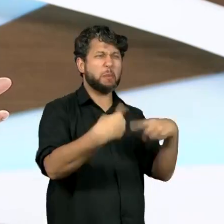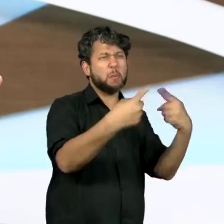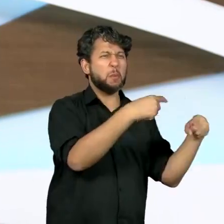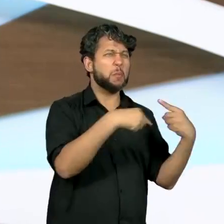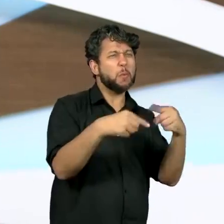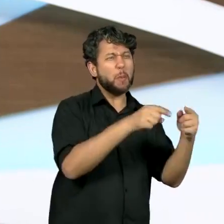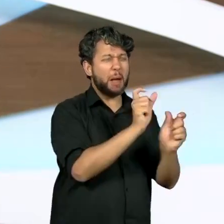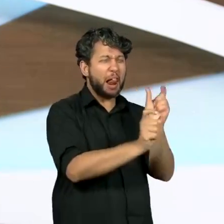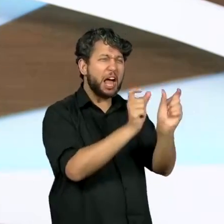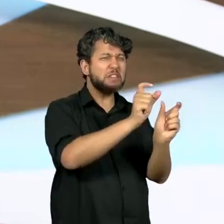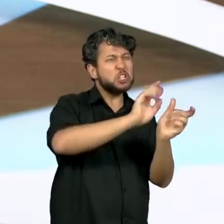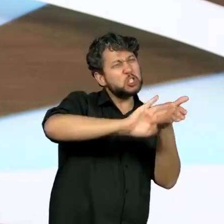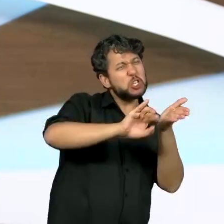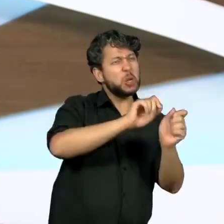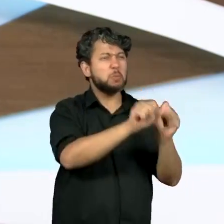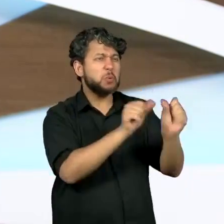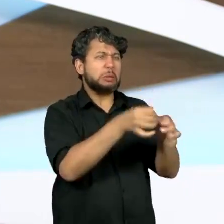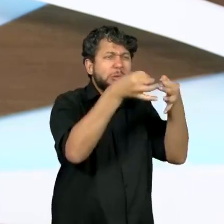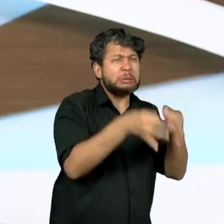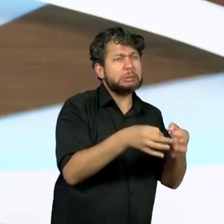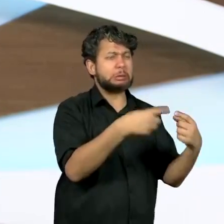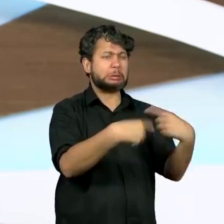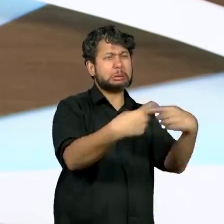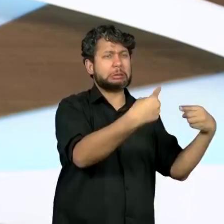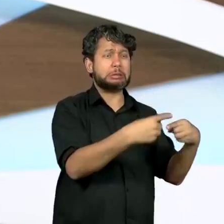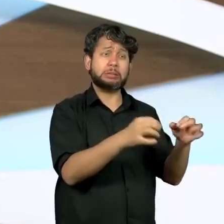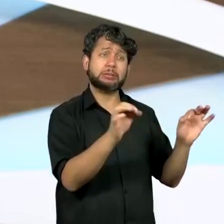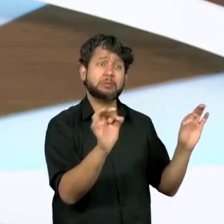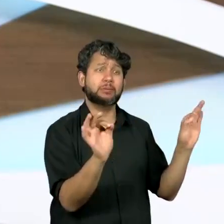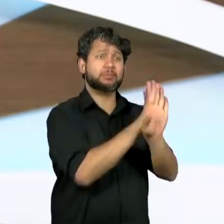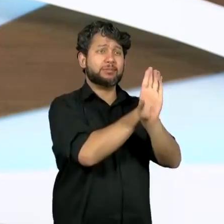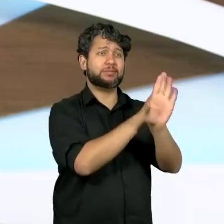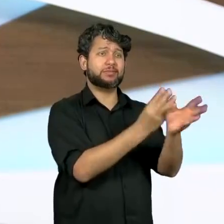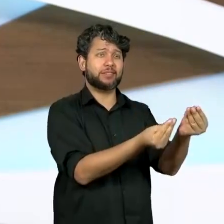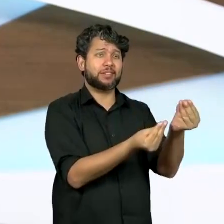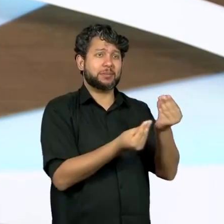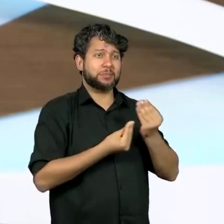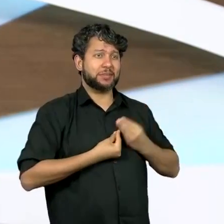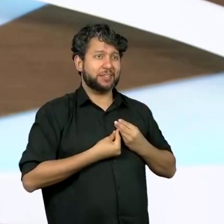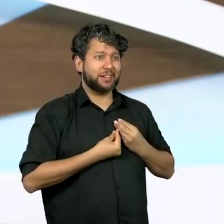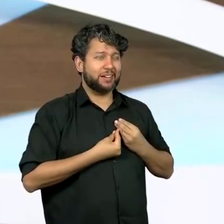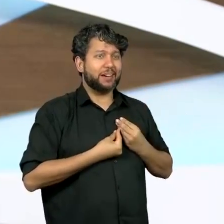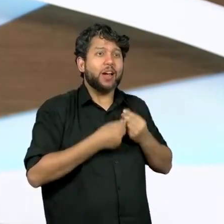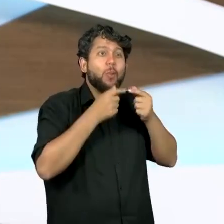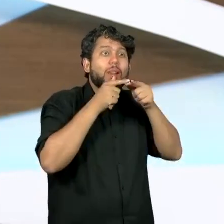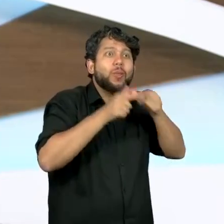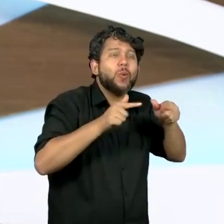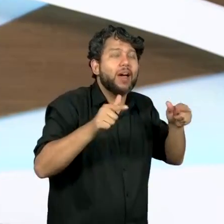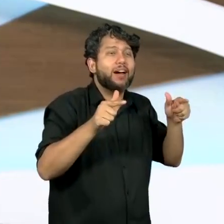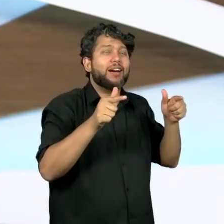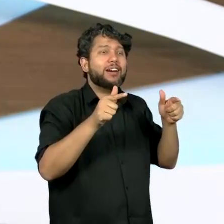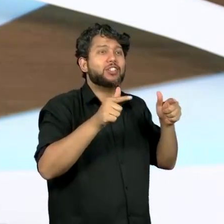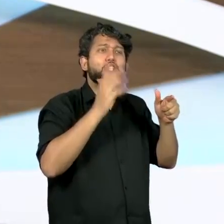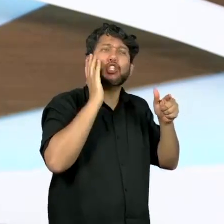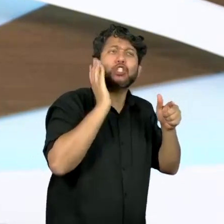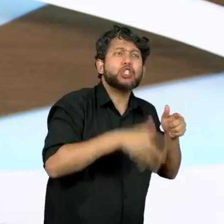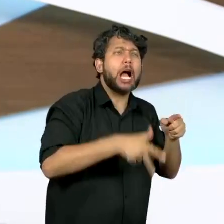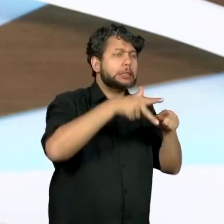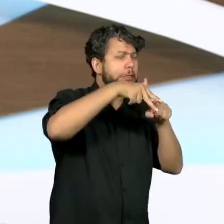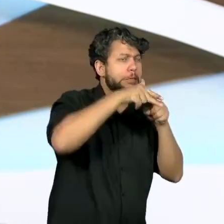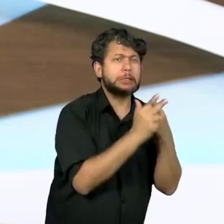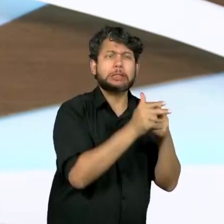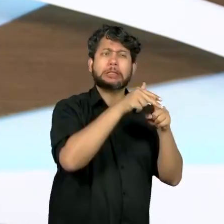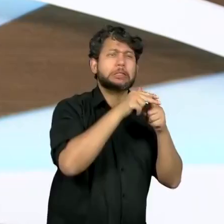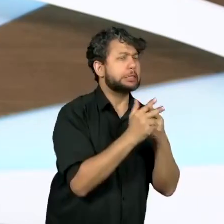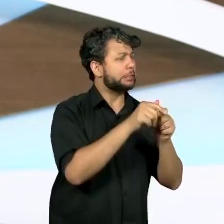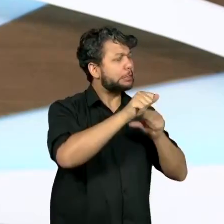nos definiram. E, portanto, elas trazem uma linguagem que já foi trabalhada e que